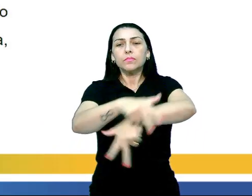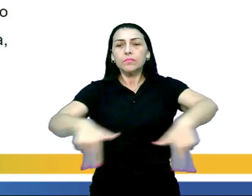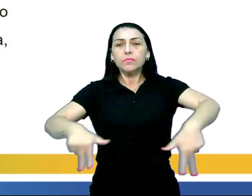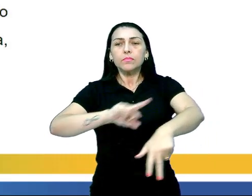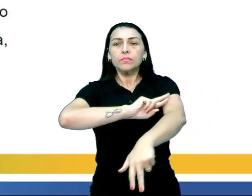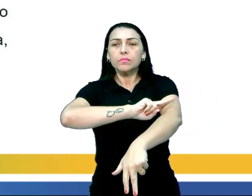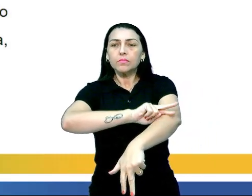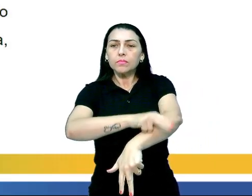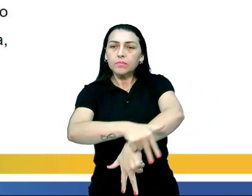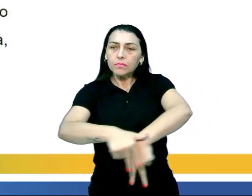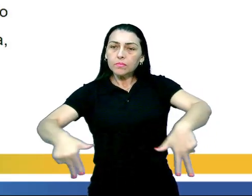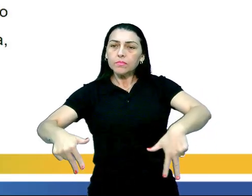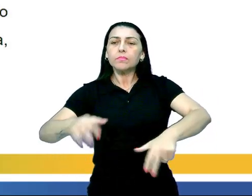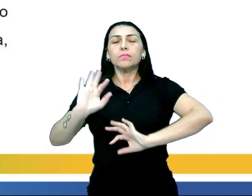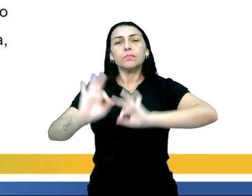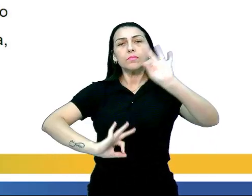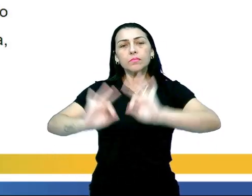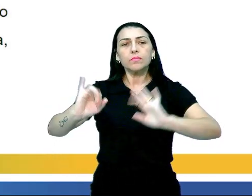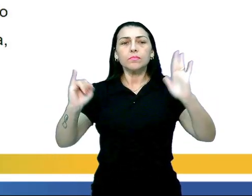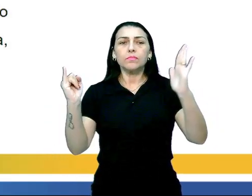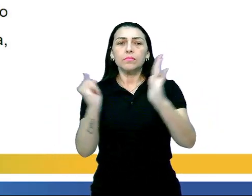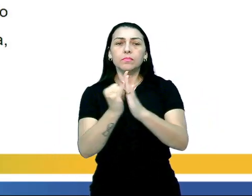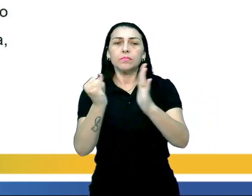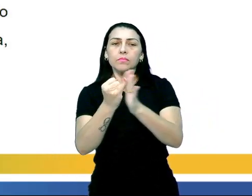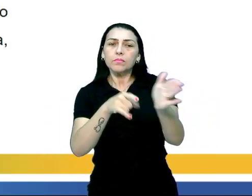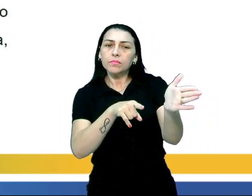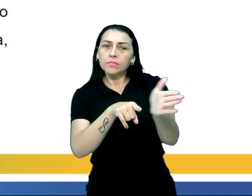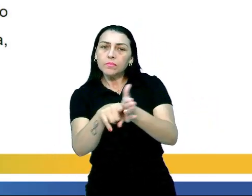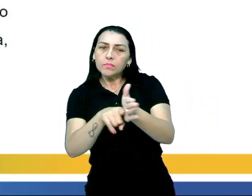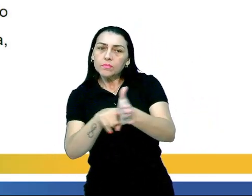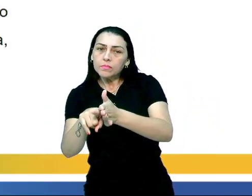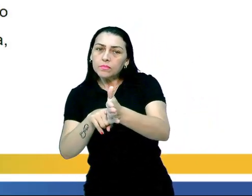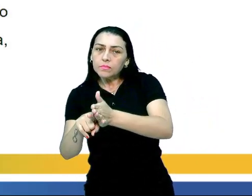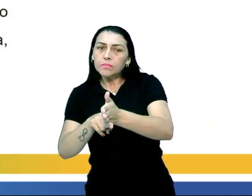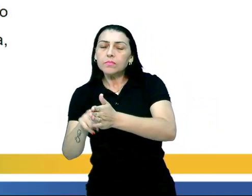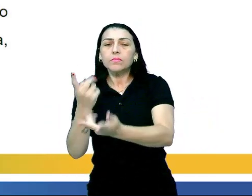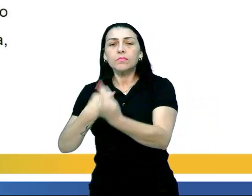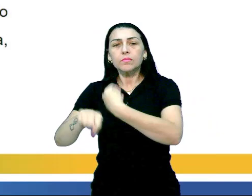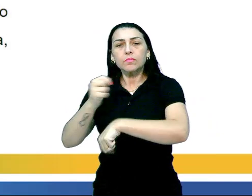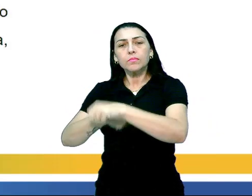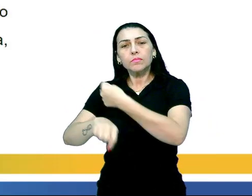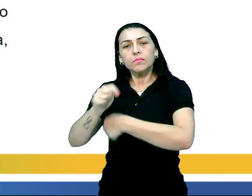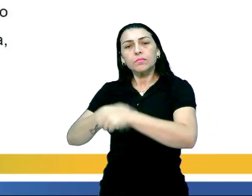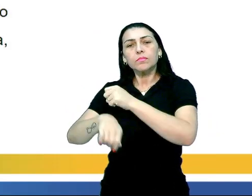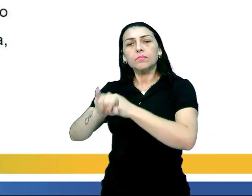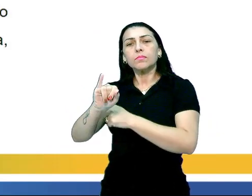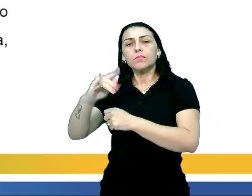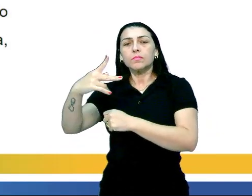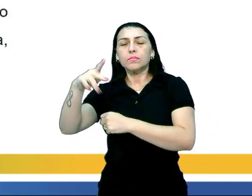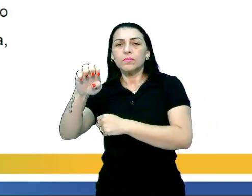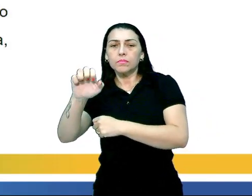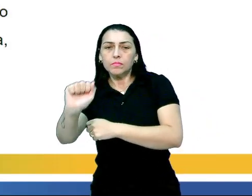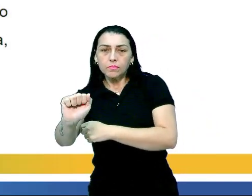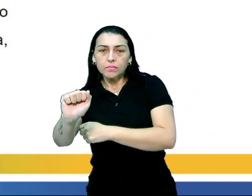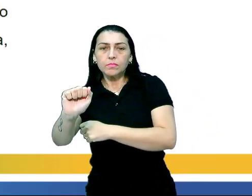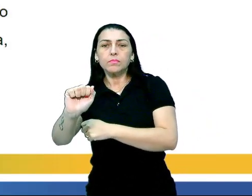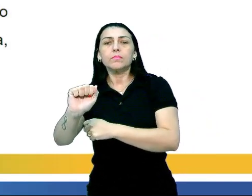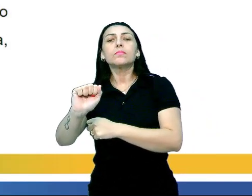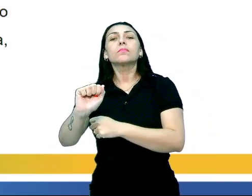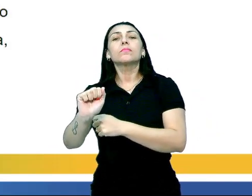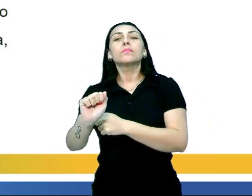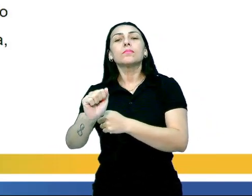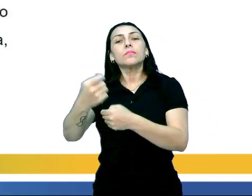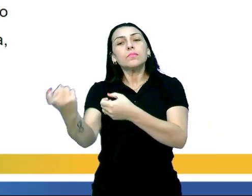e Raça, elaborada pelo Instituto de Pesquisa Econômica Aplicada, IPEA,